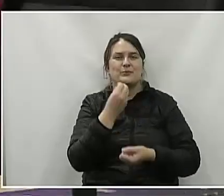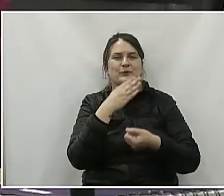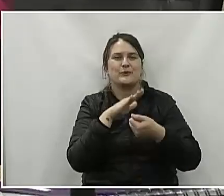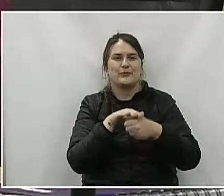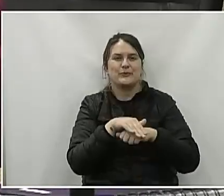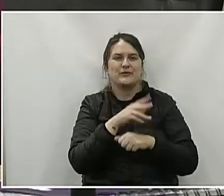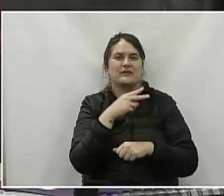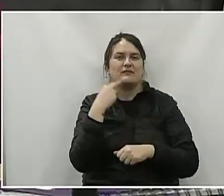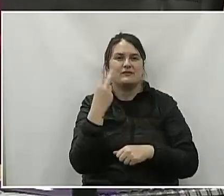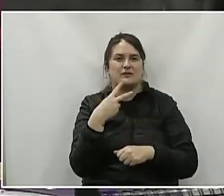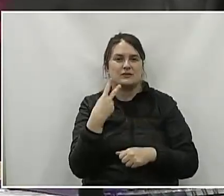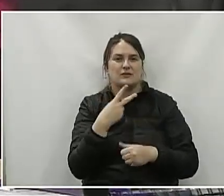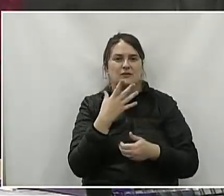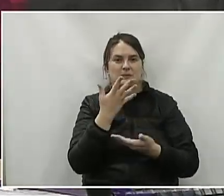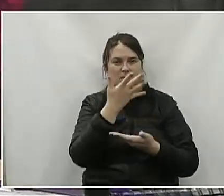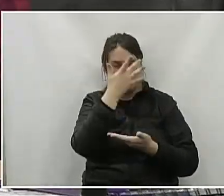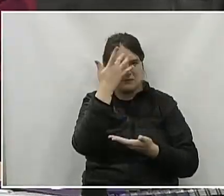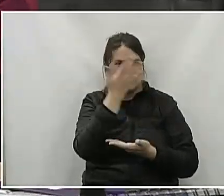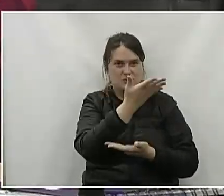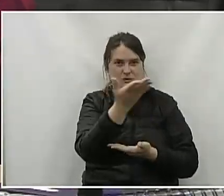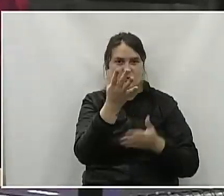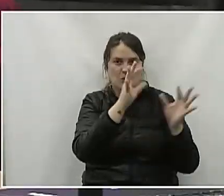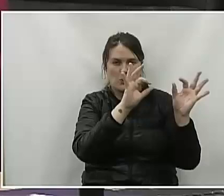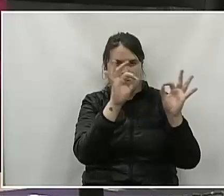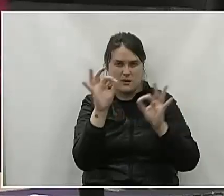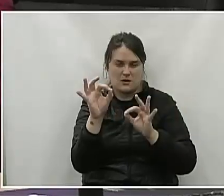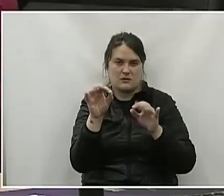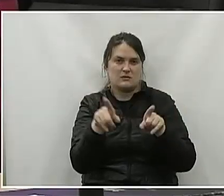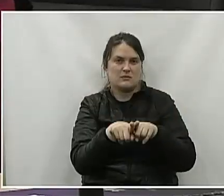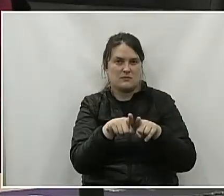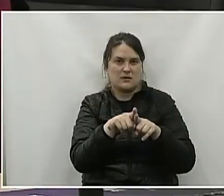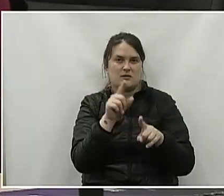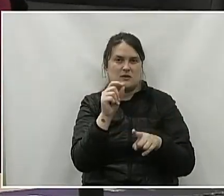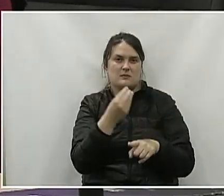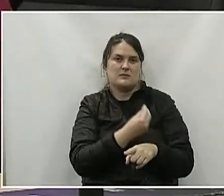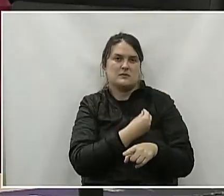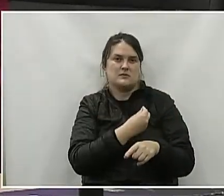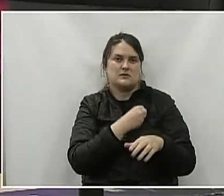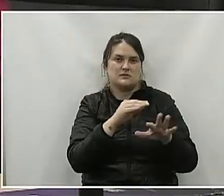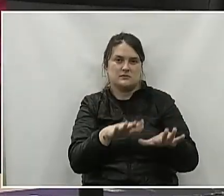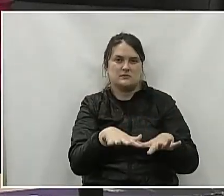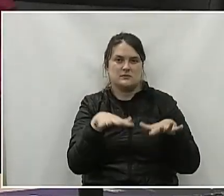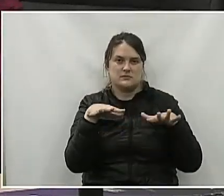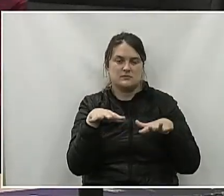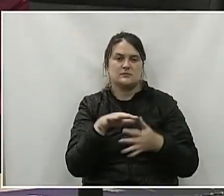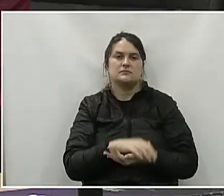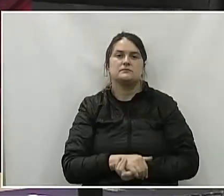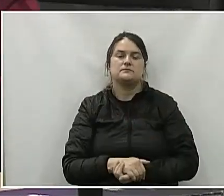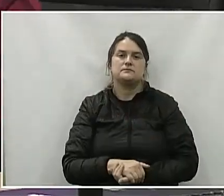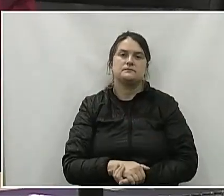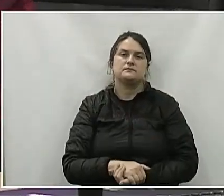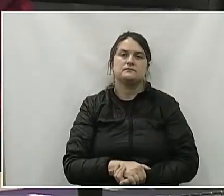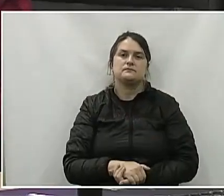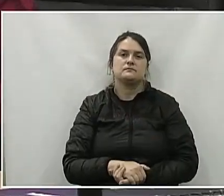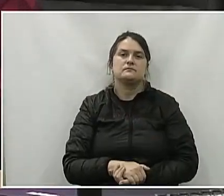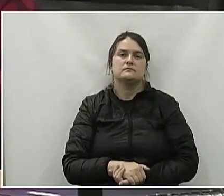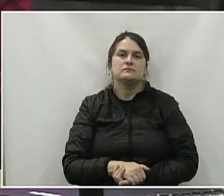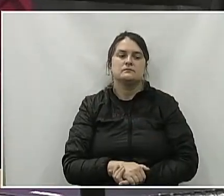Boa noite, nobres colegas, a todos que nos acompanham em suas casas e aqui também na tribuna, na nossa Casa de